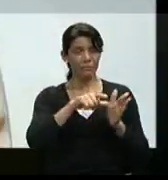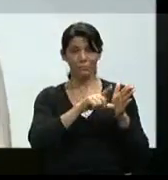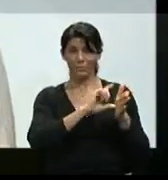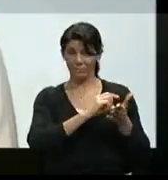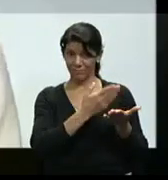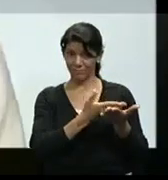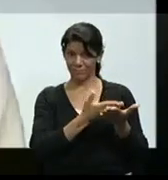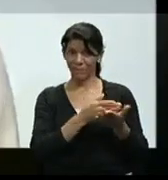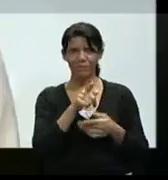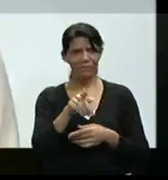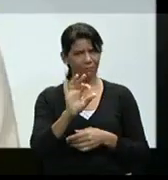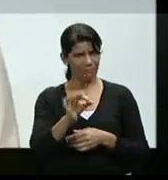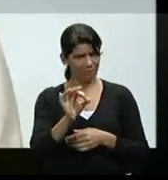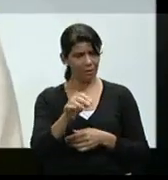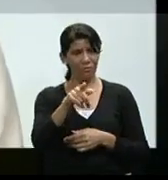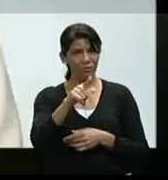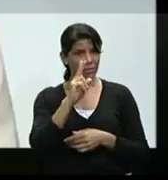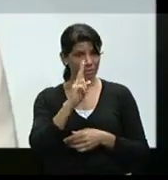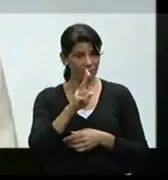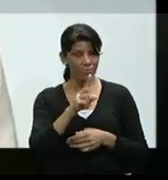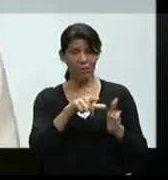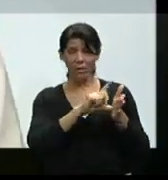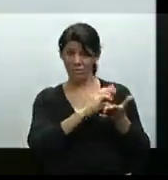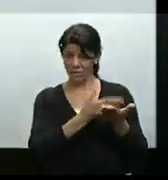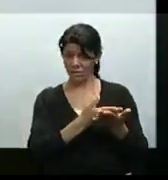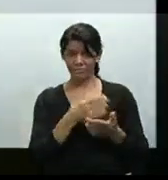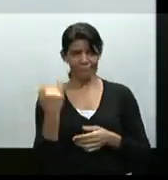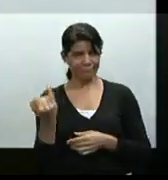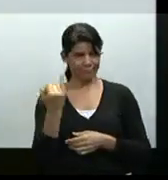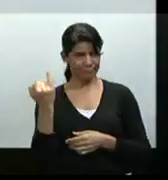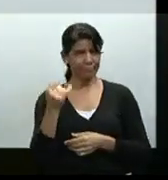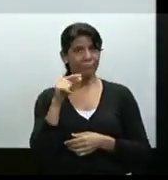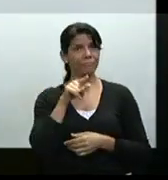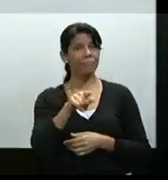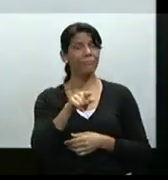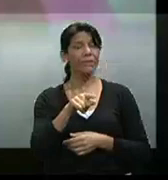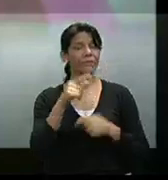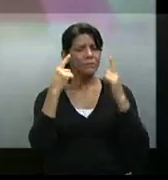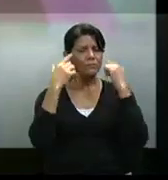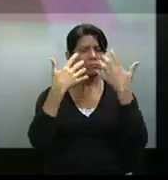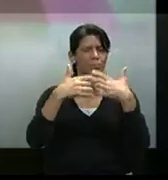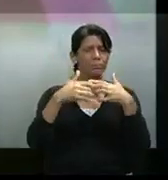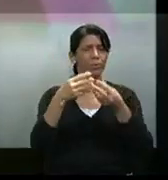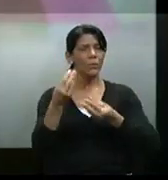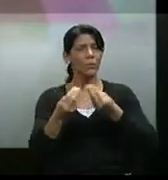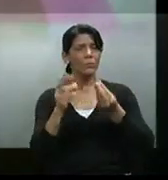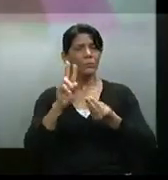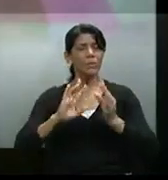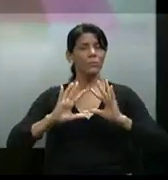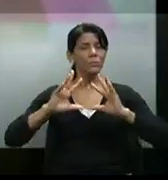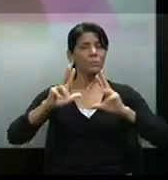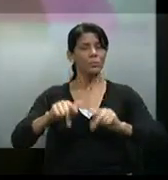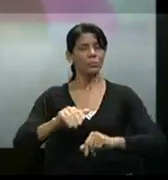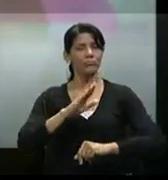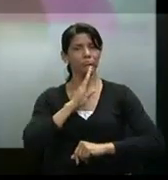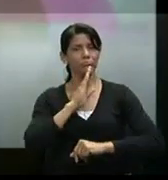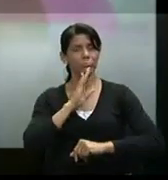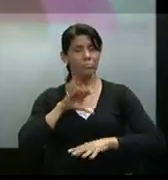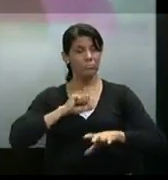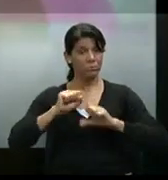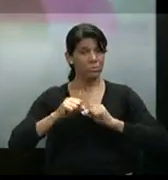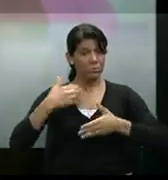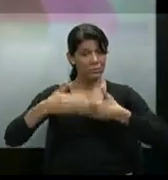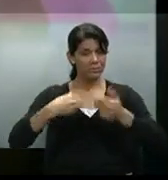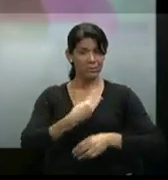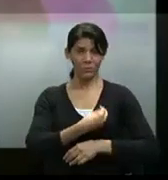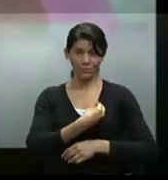pré-aula. Você está vendo que a pré-aula é chave. É importante refletir sobre como aplicar todos esses conhecimentos no seu dia a